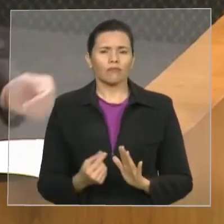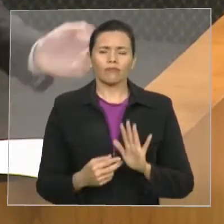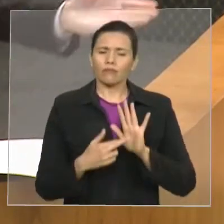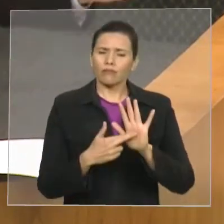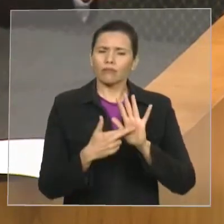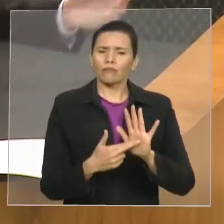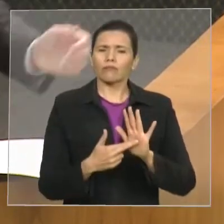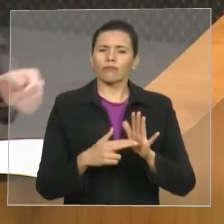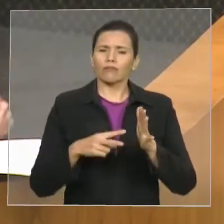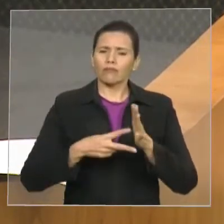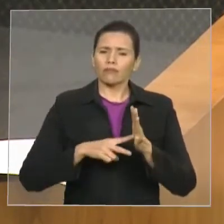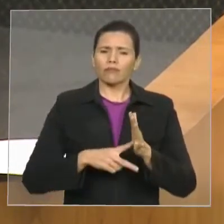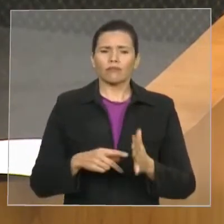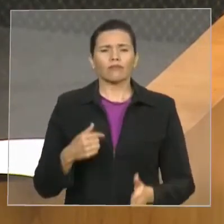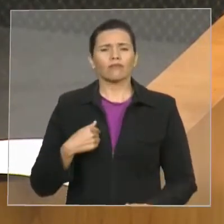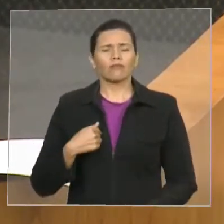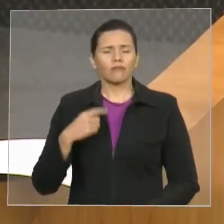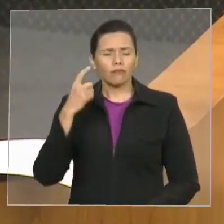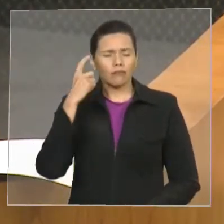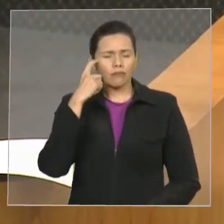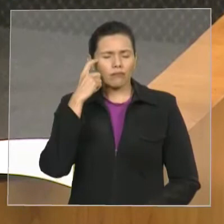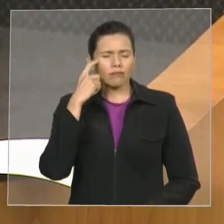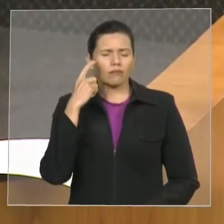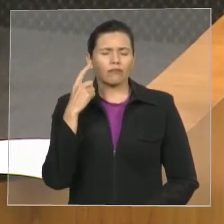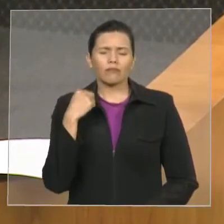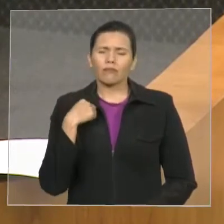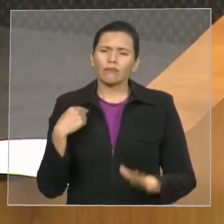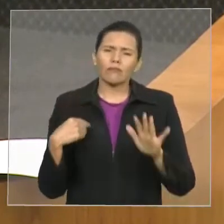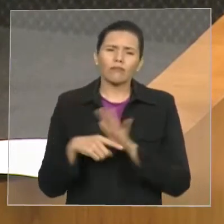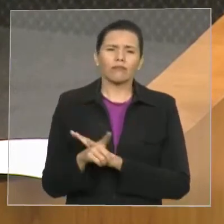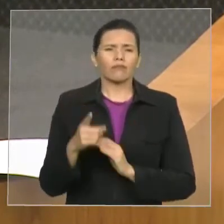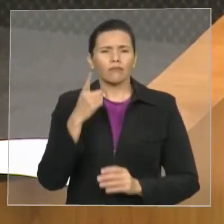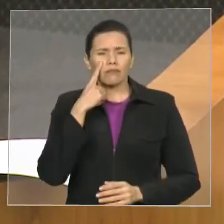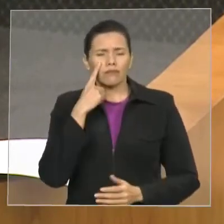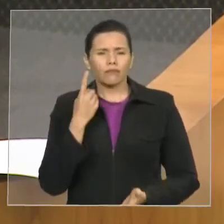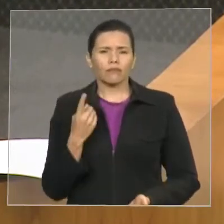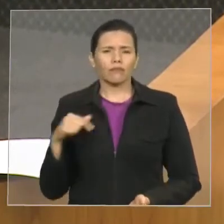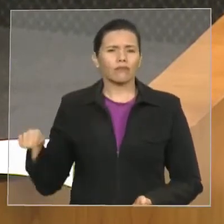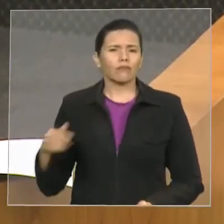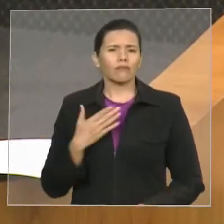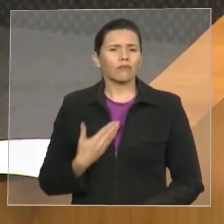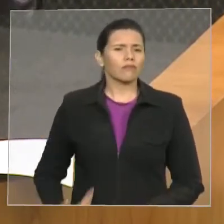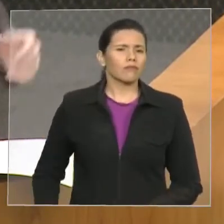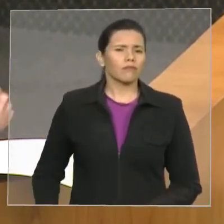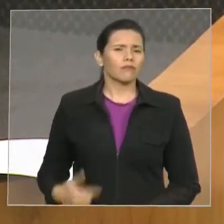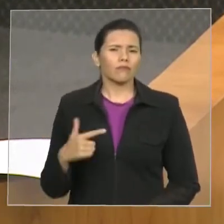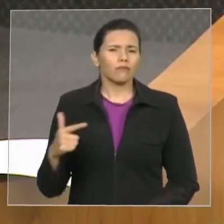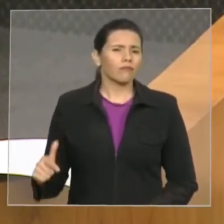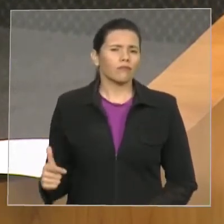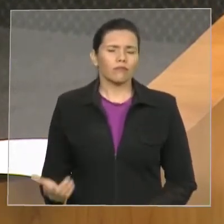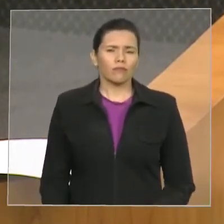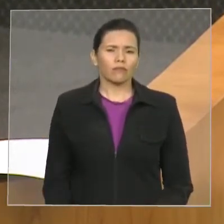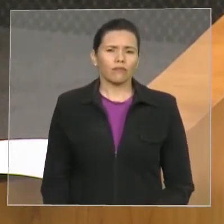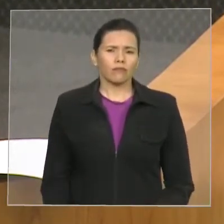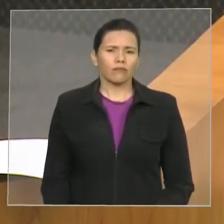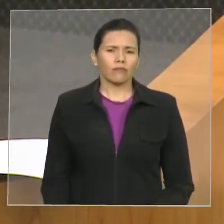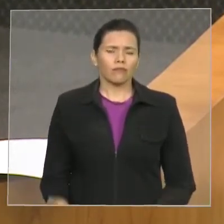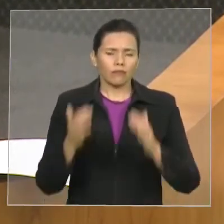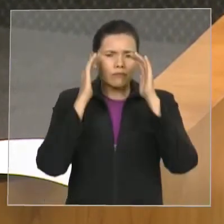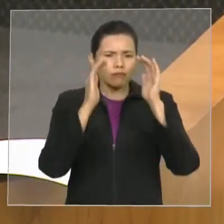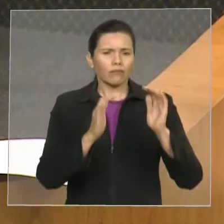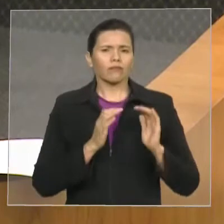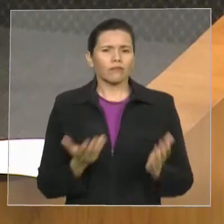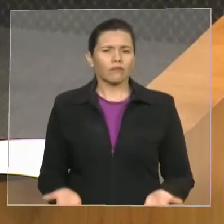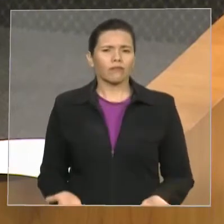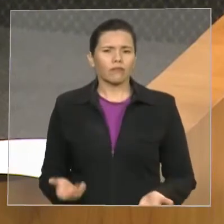é o problema do governador em relação a sindicatos, senhoras e senhores? É porque ele não sabe ouvir o contraditório que acontece